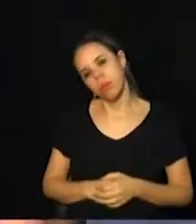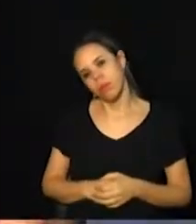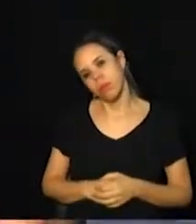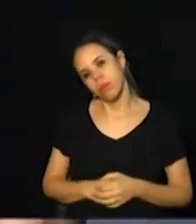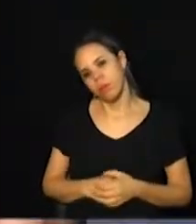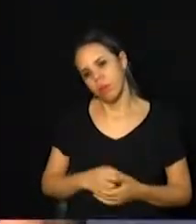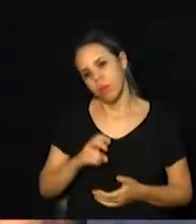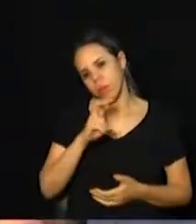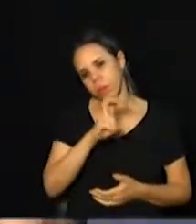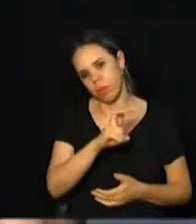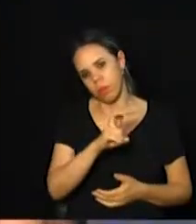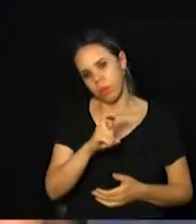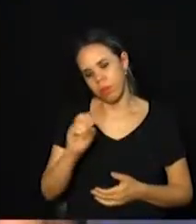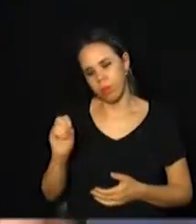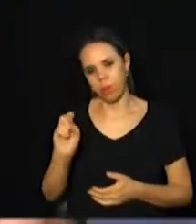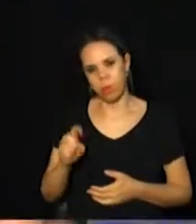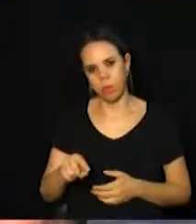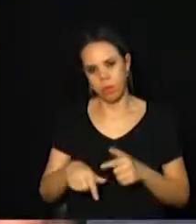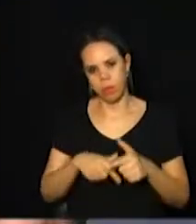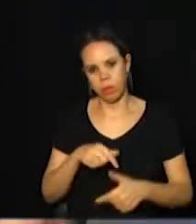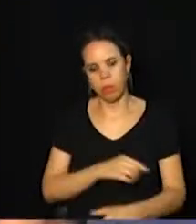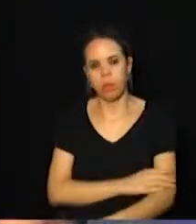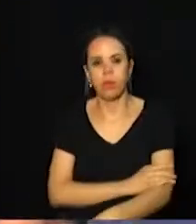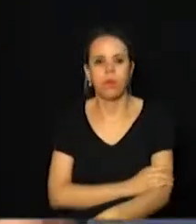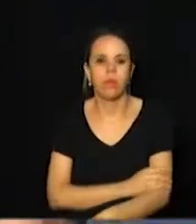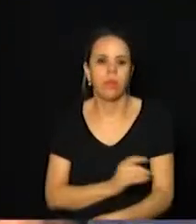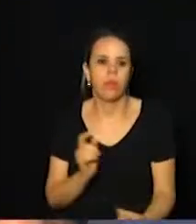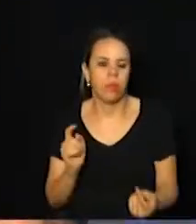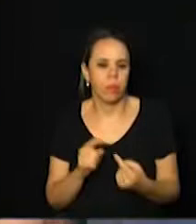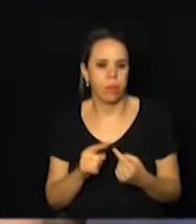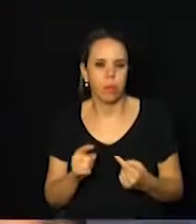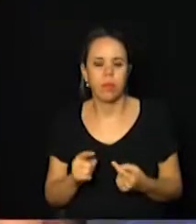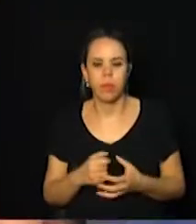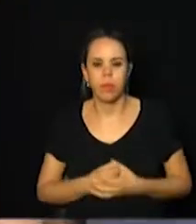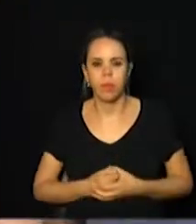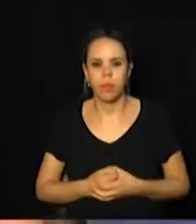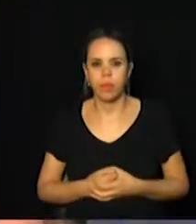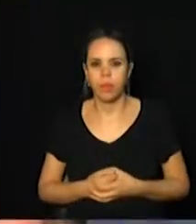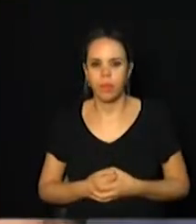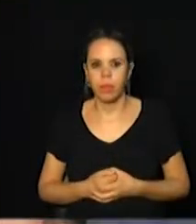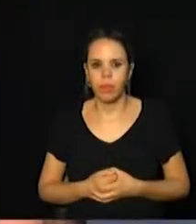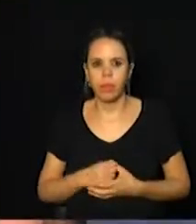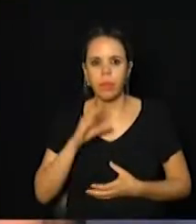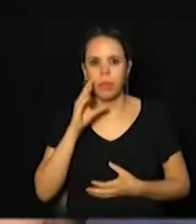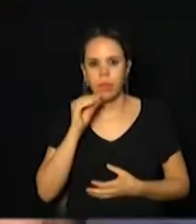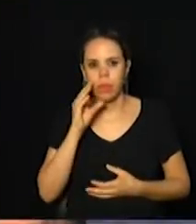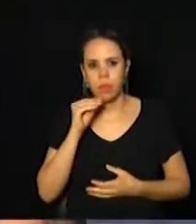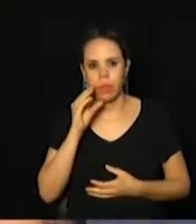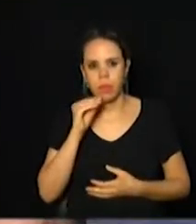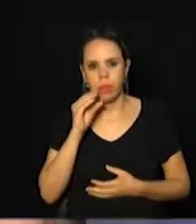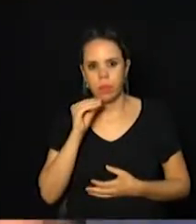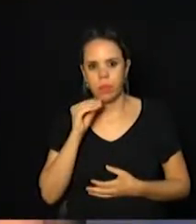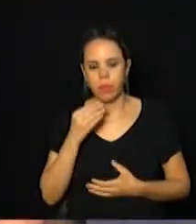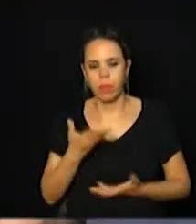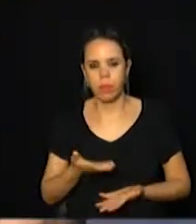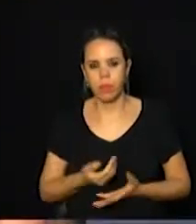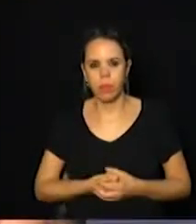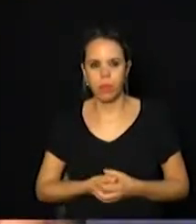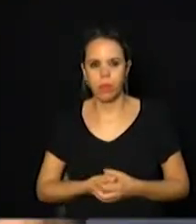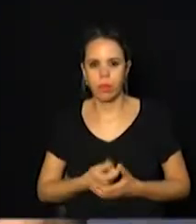500 trabalha 500 mil trabalhadores diretamente funcionar neste Esporte